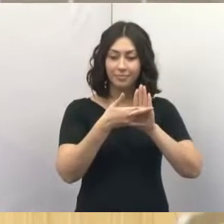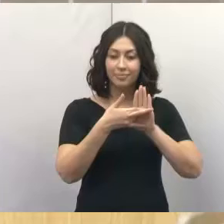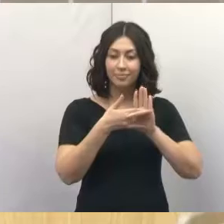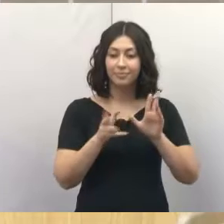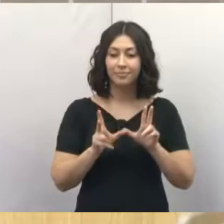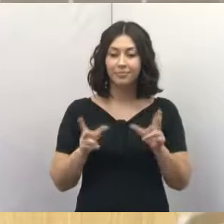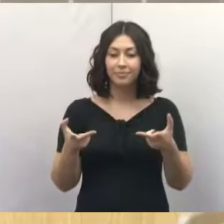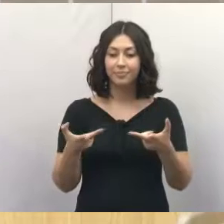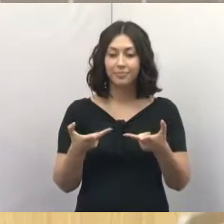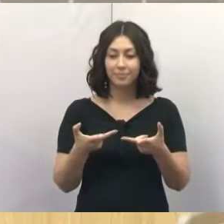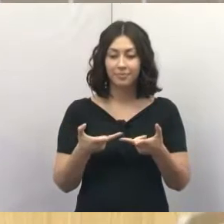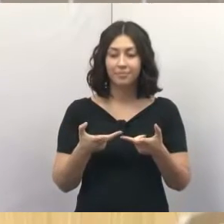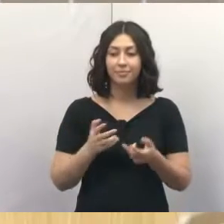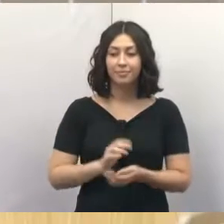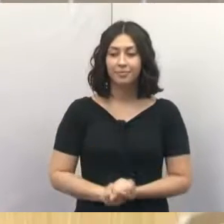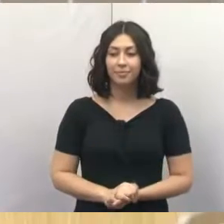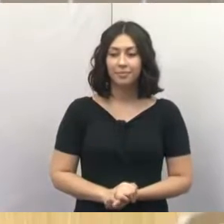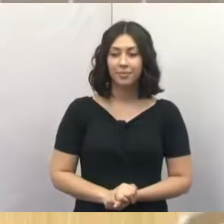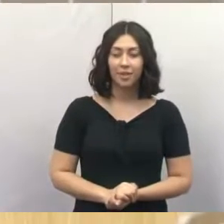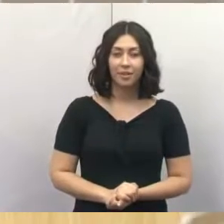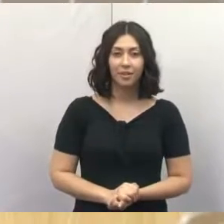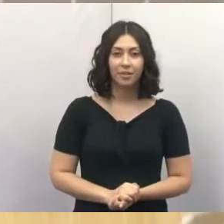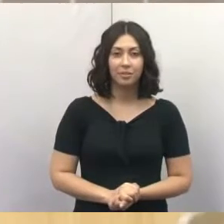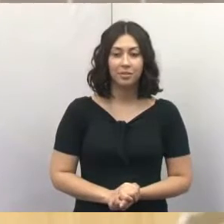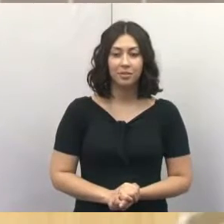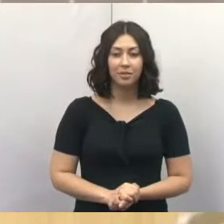Câmara Municipal de Jacareí.